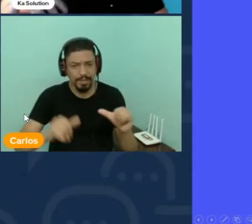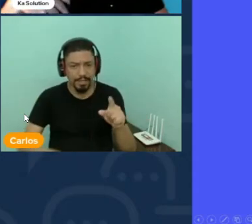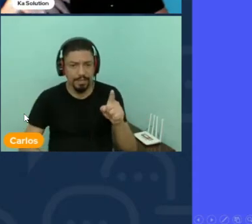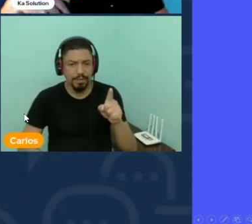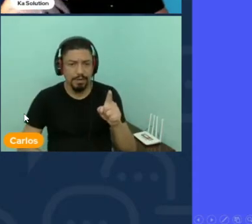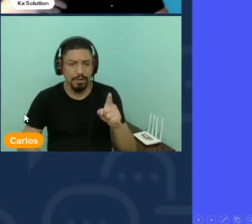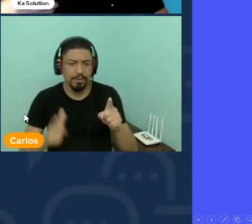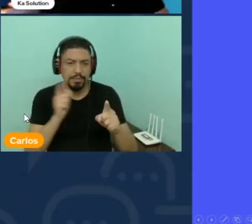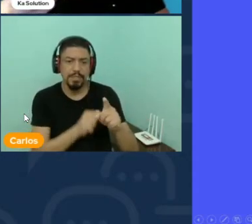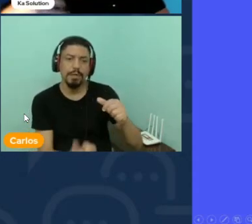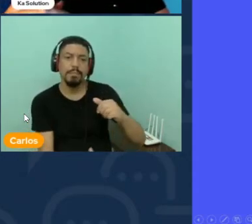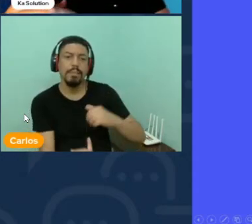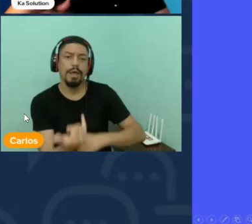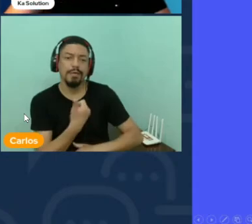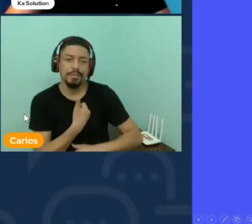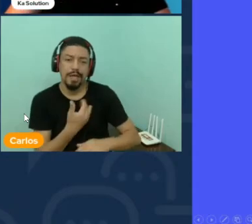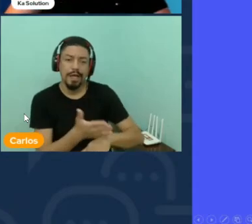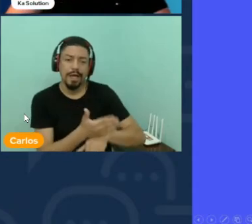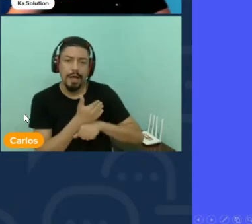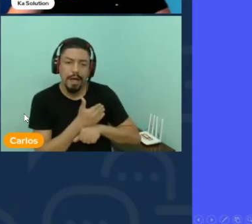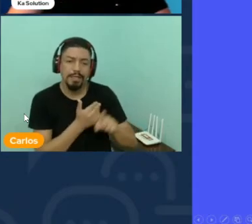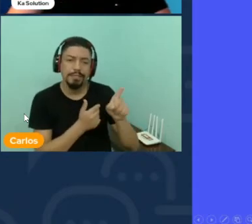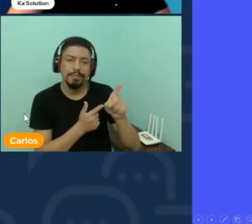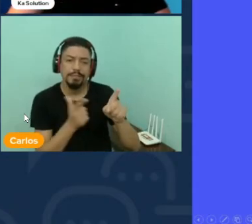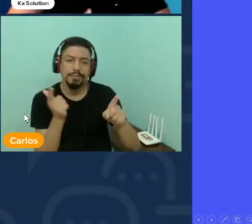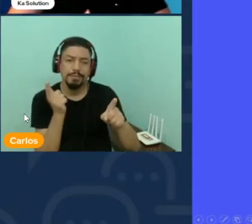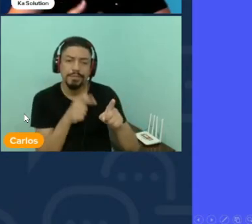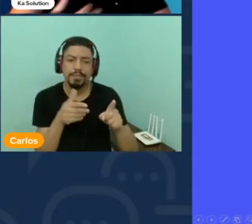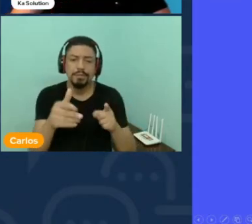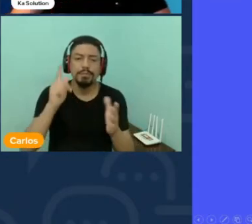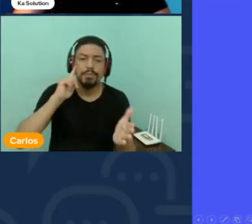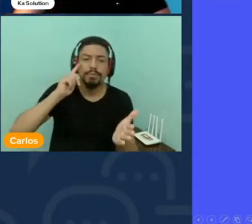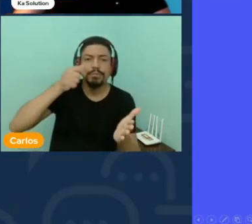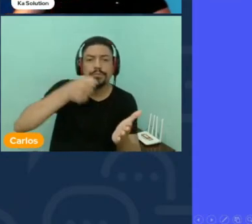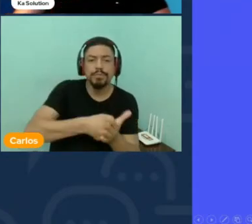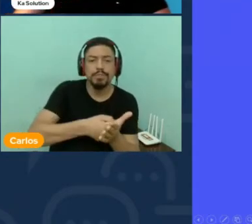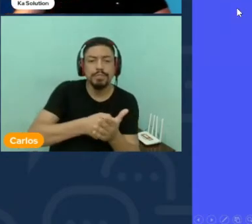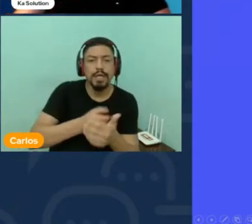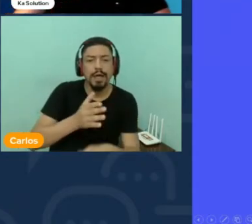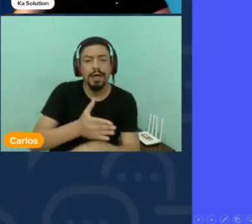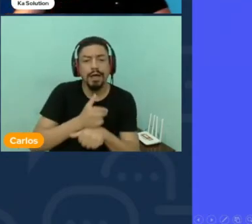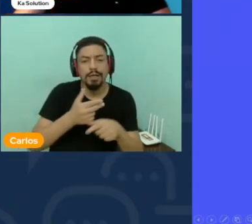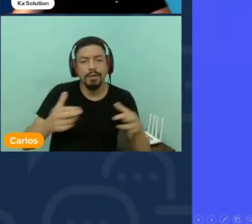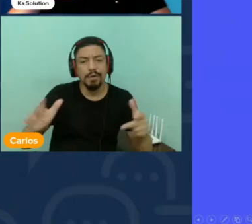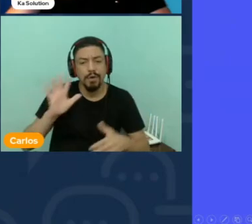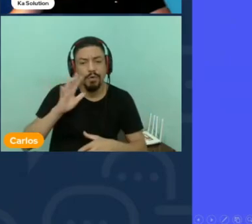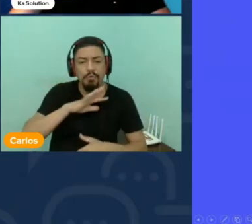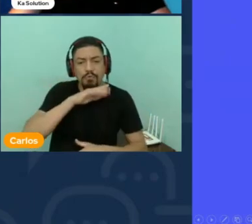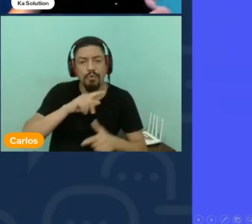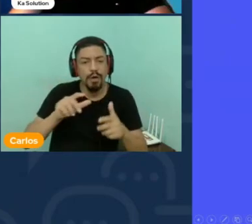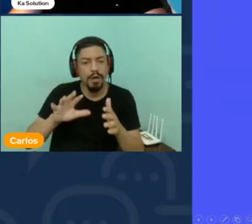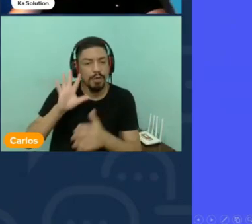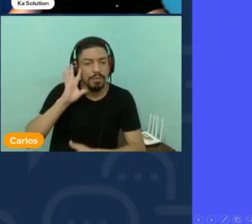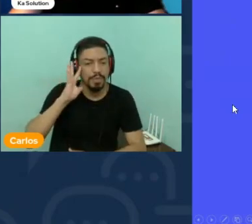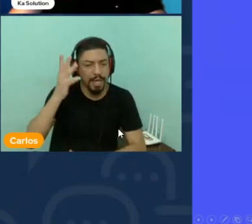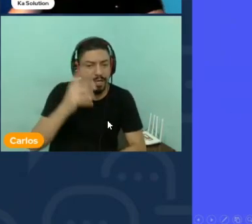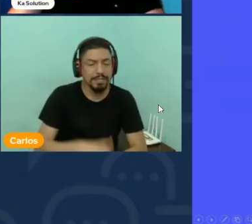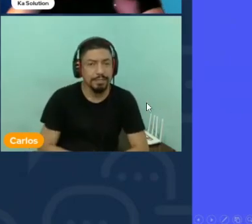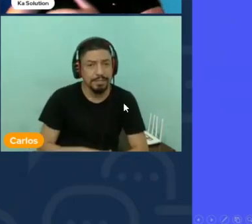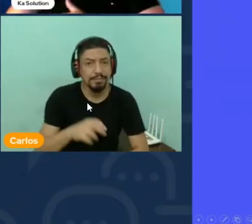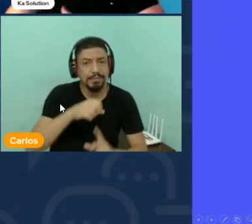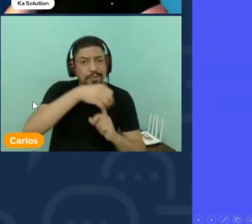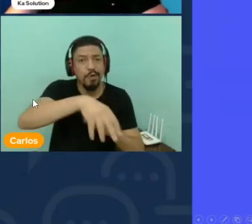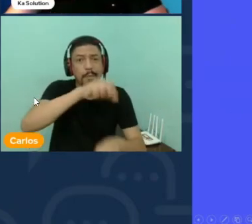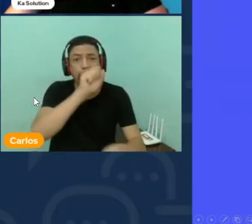seja avisado e eu possa ali tomar alguma ação antes que algo de ruim aconteça, antes que o meu servidor